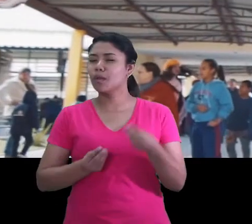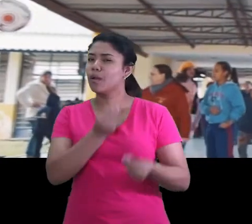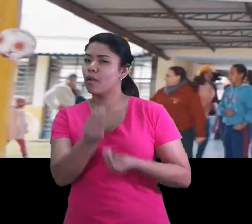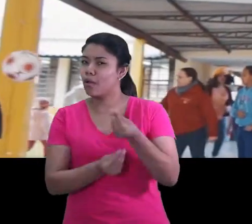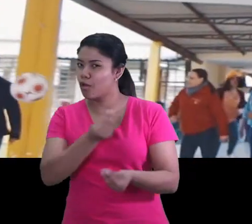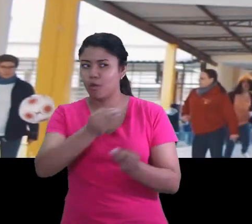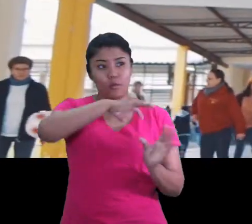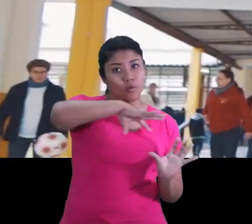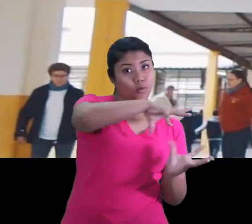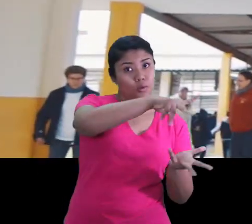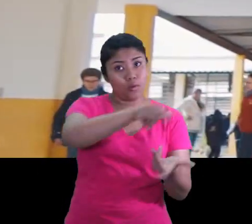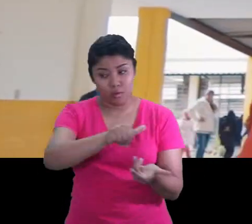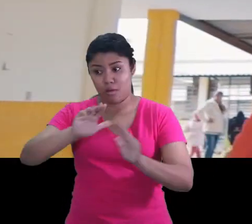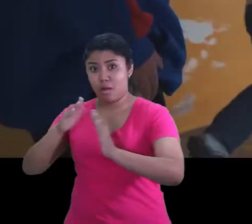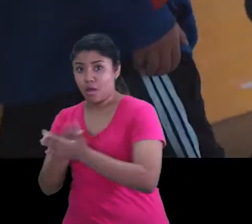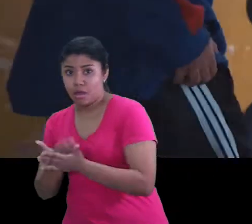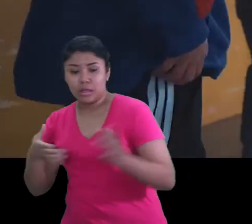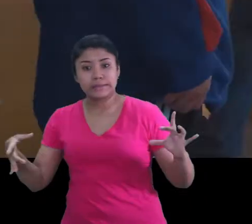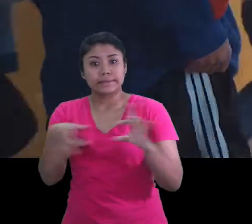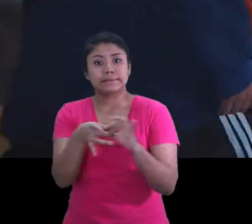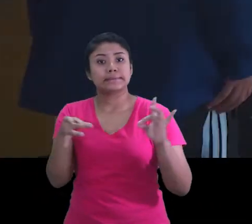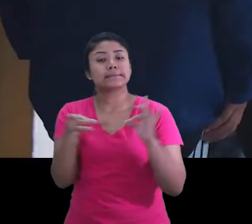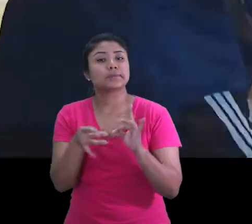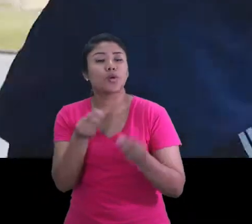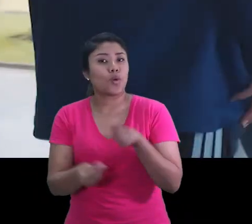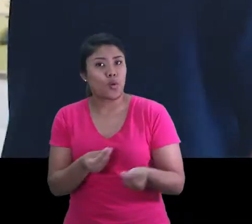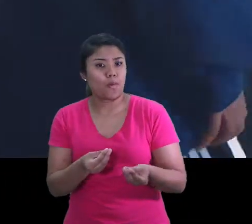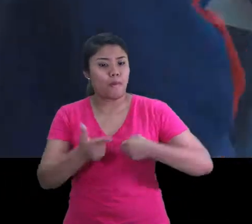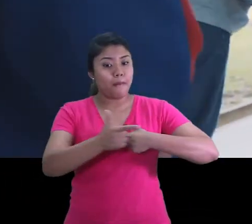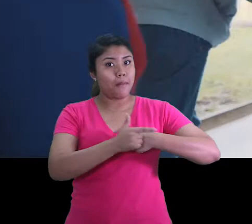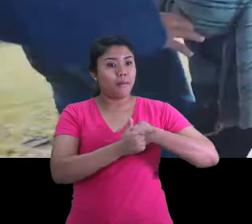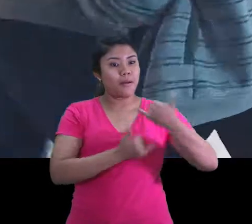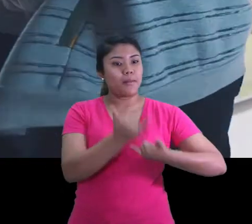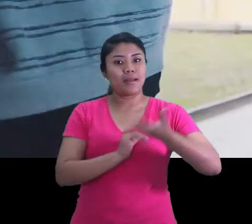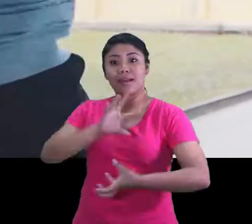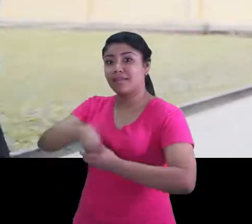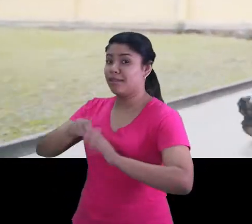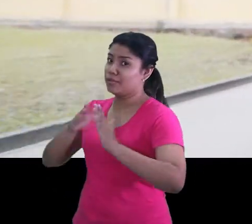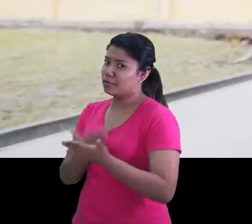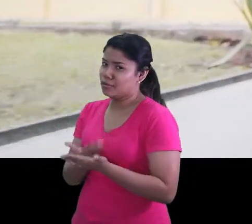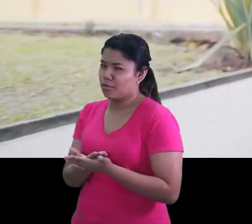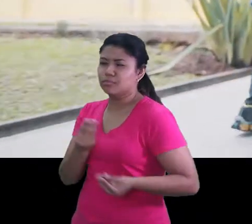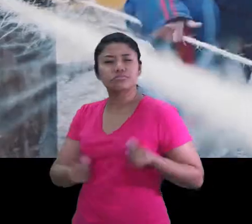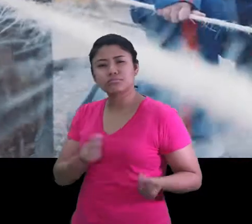E como podemos conectar o universo da criança com a educação? Qual o papel do brincar na